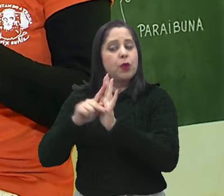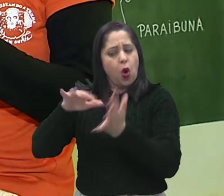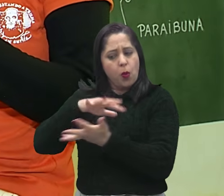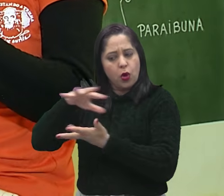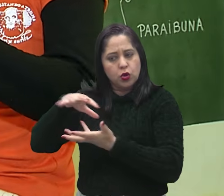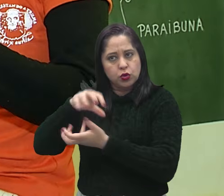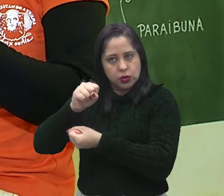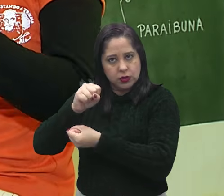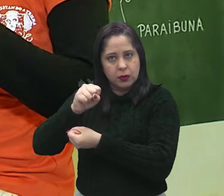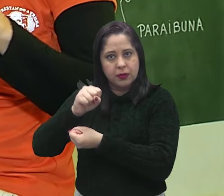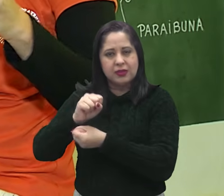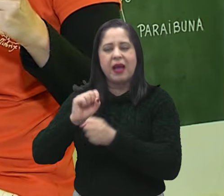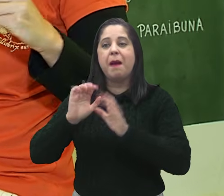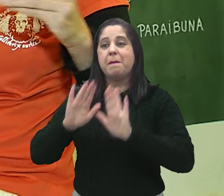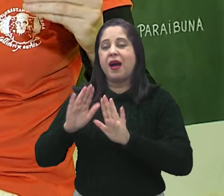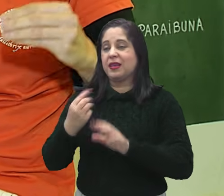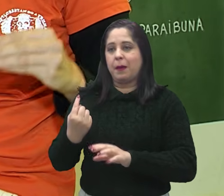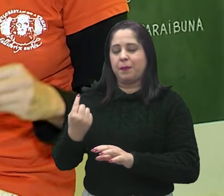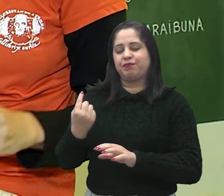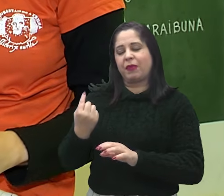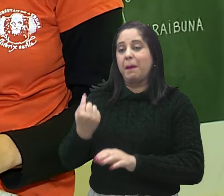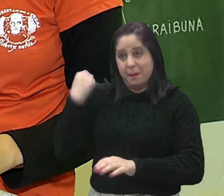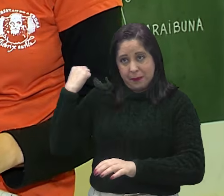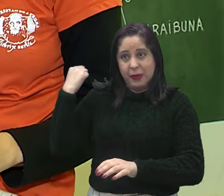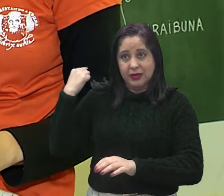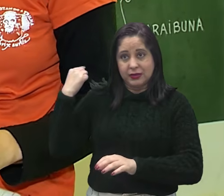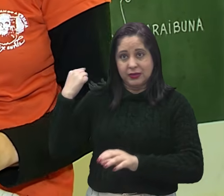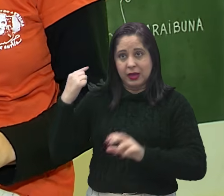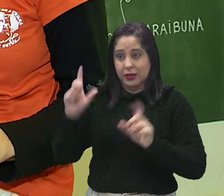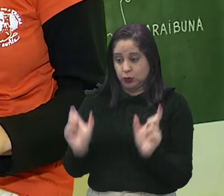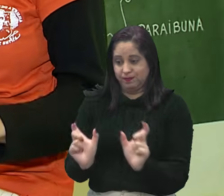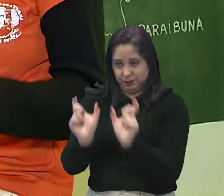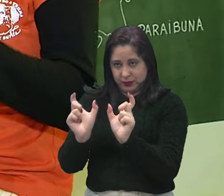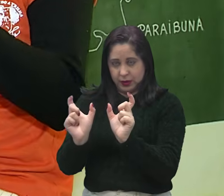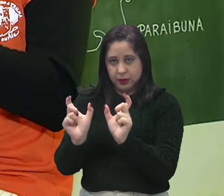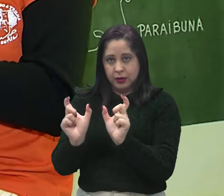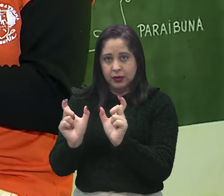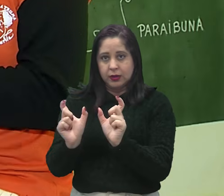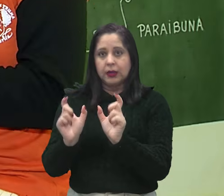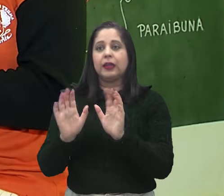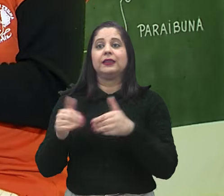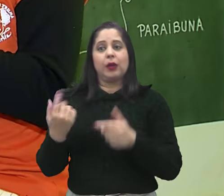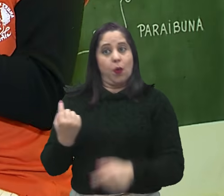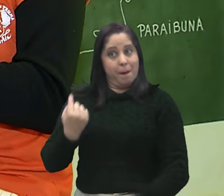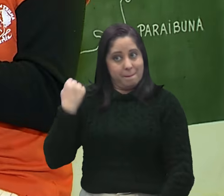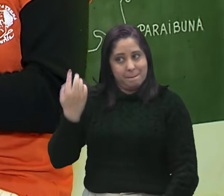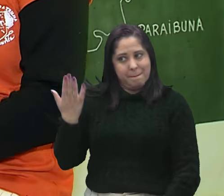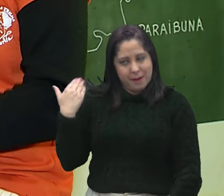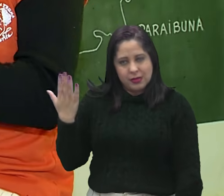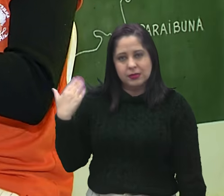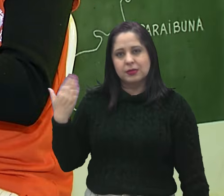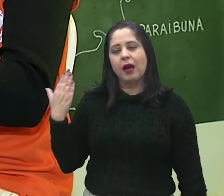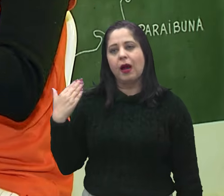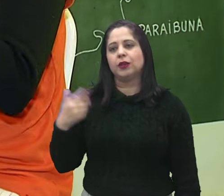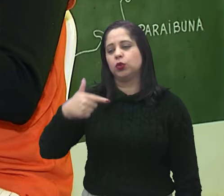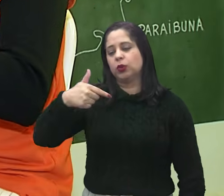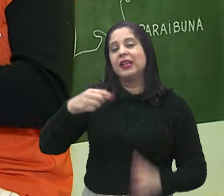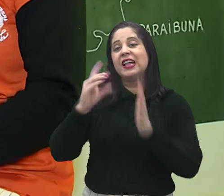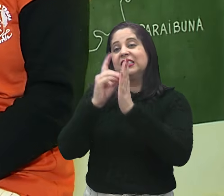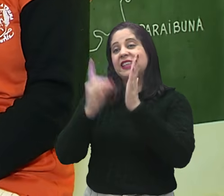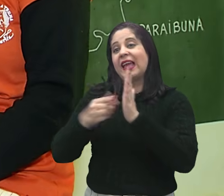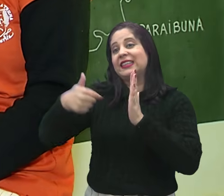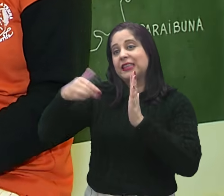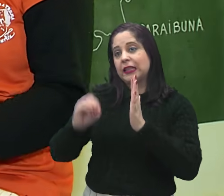dizer assim, porque hoje em dia as coisas estão ficando mais difíceis de dizer a diferença. Mas lá atrás a gente tinha, e a gente tem